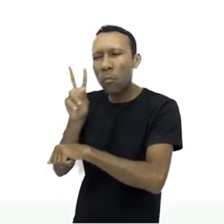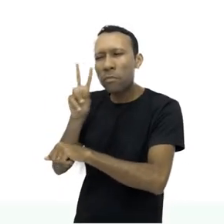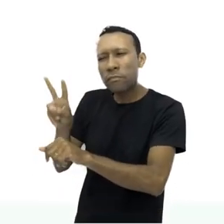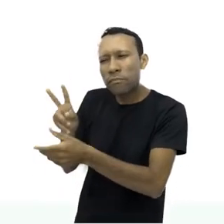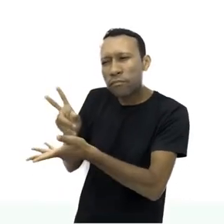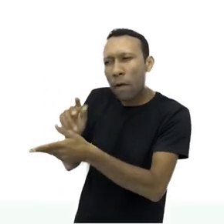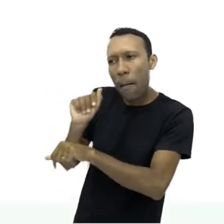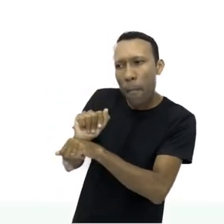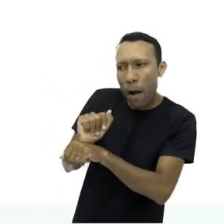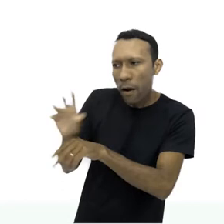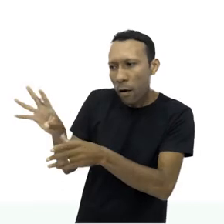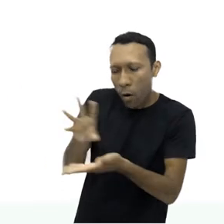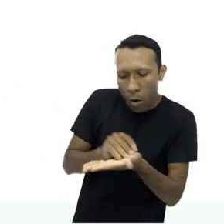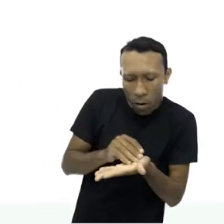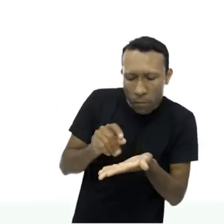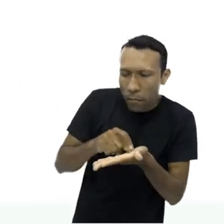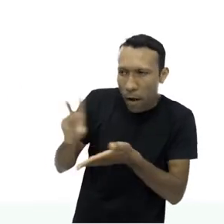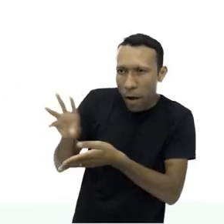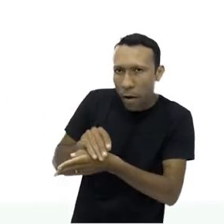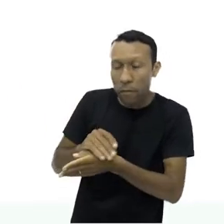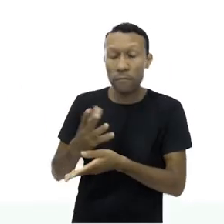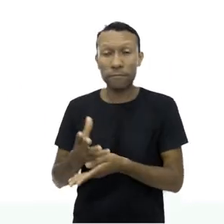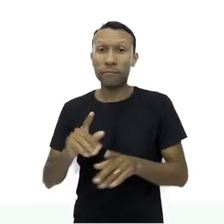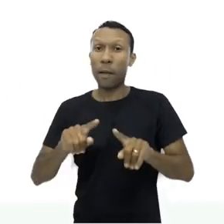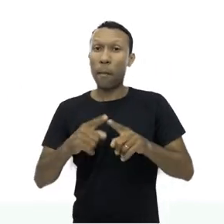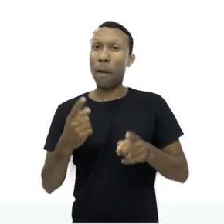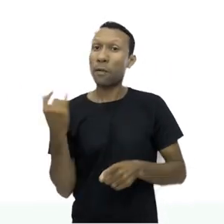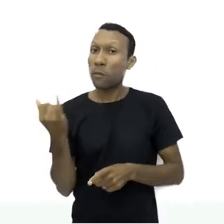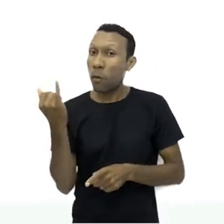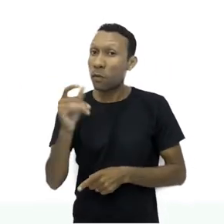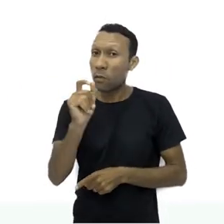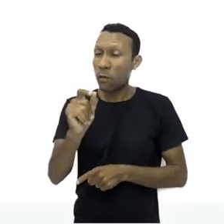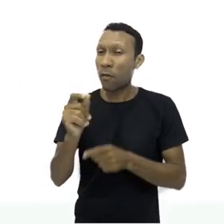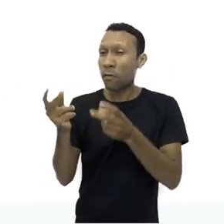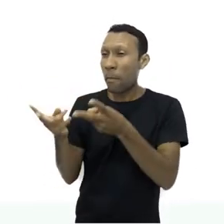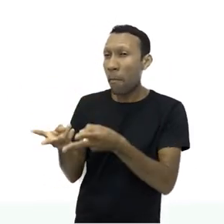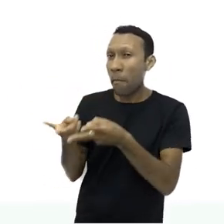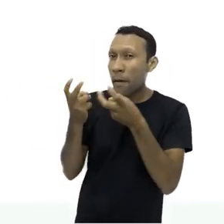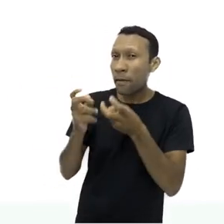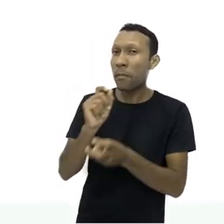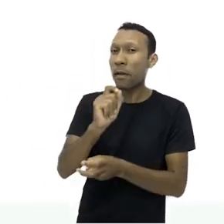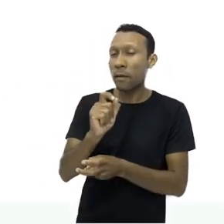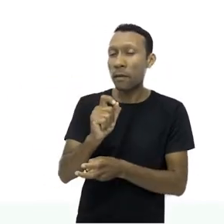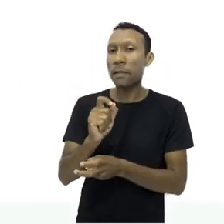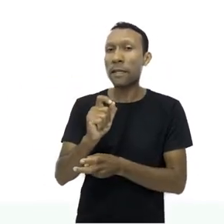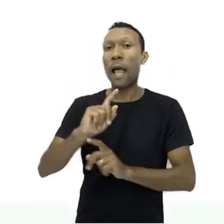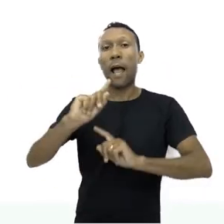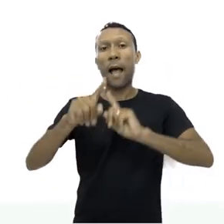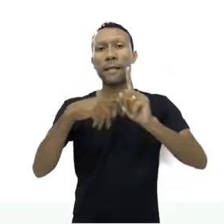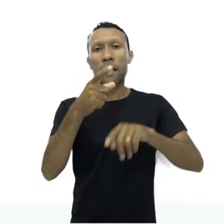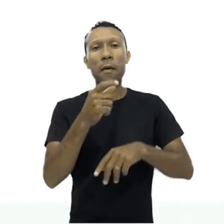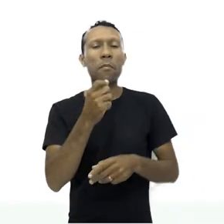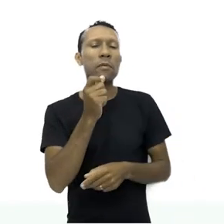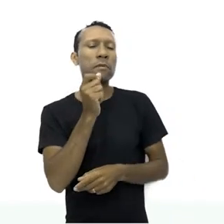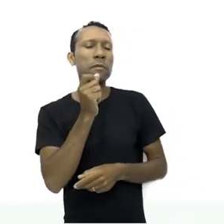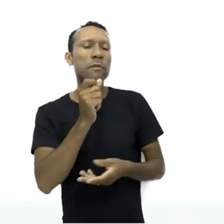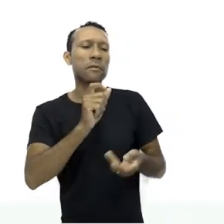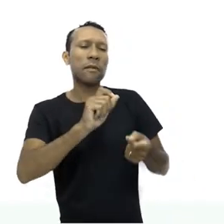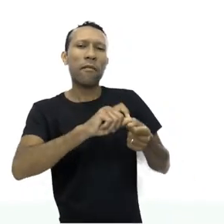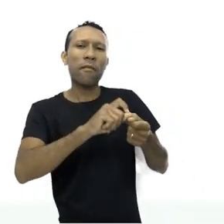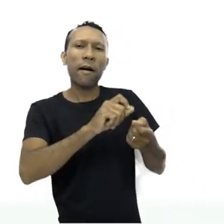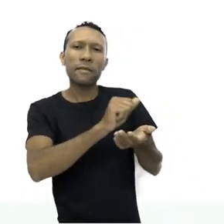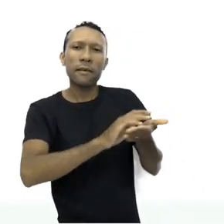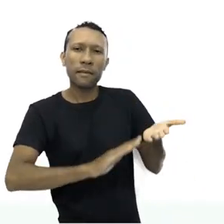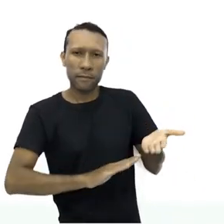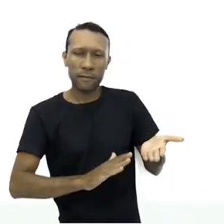pausa para anotar essas informações, tá certo? Agora o importante é você prestar mais atenção no que a gente tá falando e depois nos comandos,